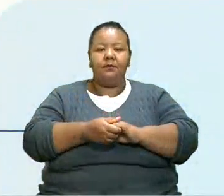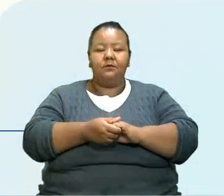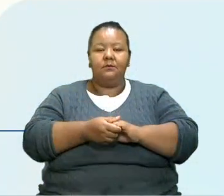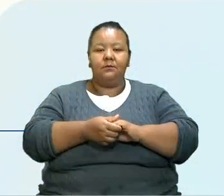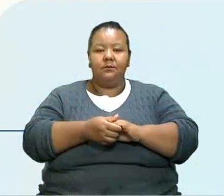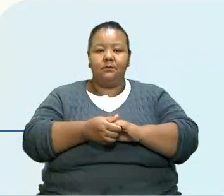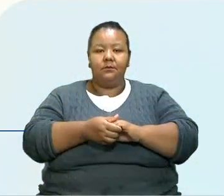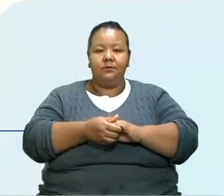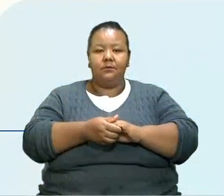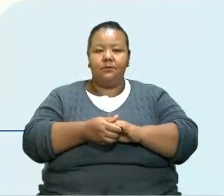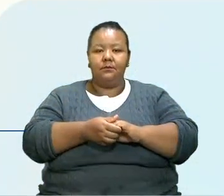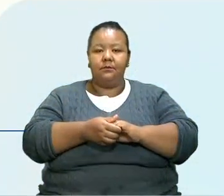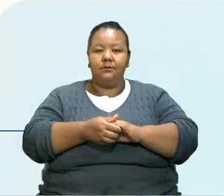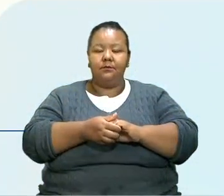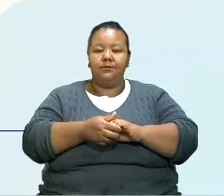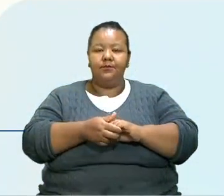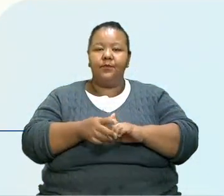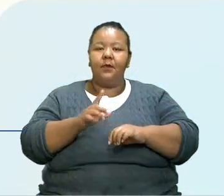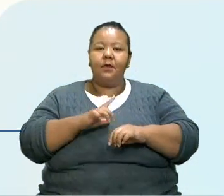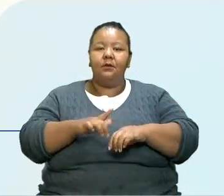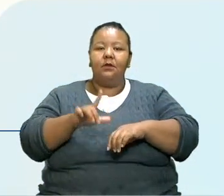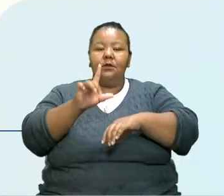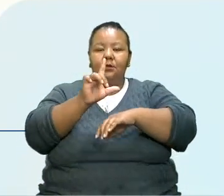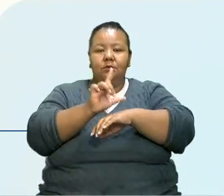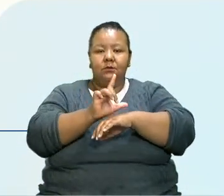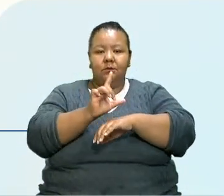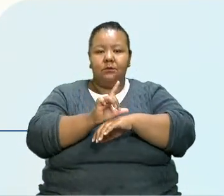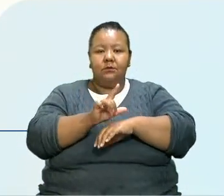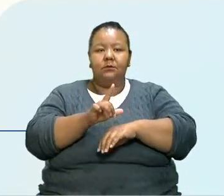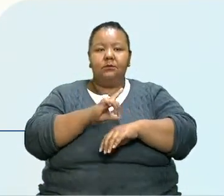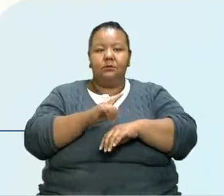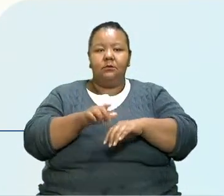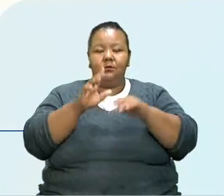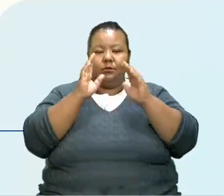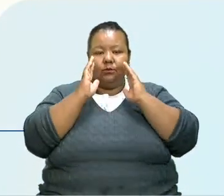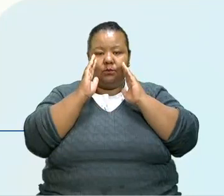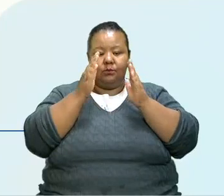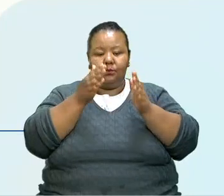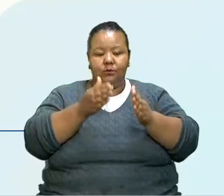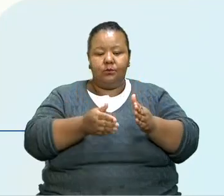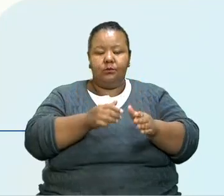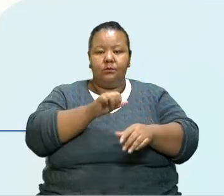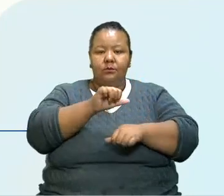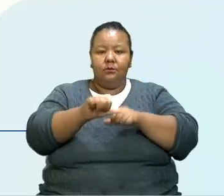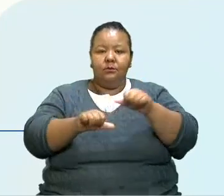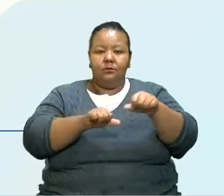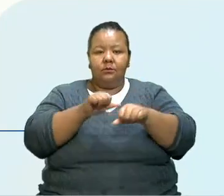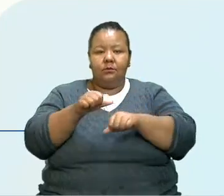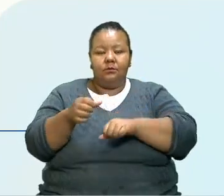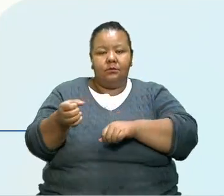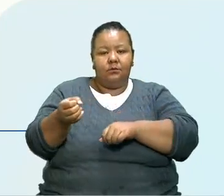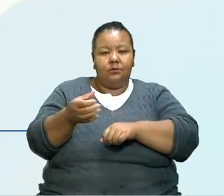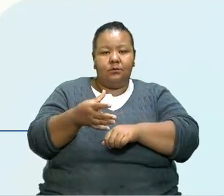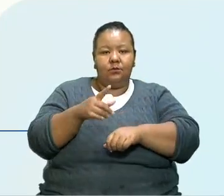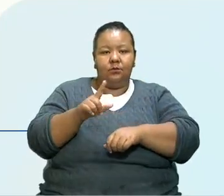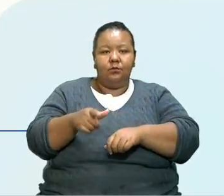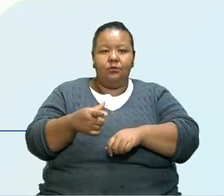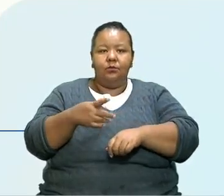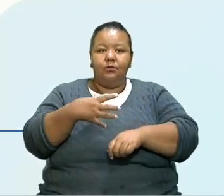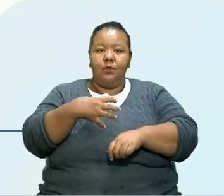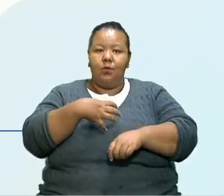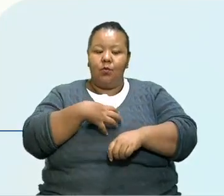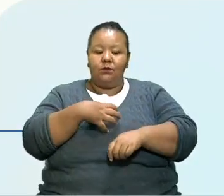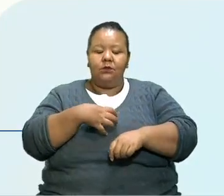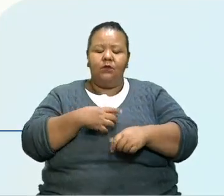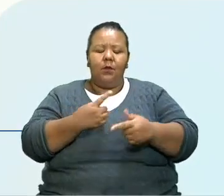O que eu tenho aqui? Então eu tenho uma liderança que está voltada para a motivação, aquele motivo que eu